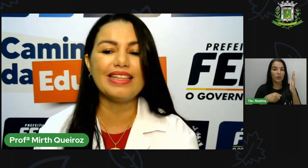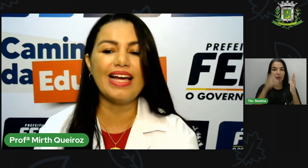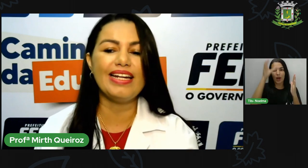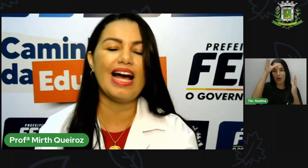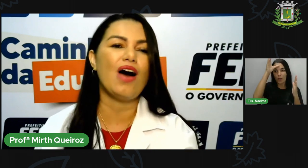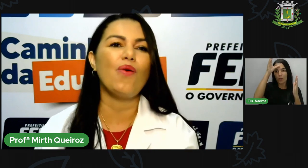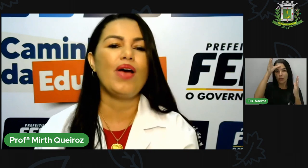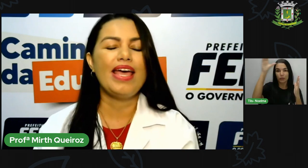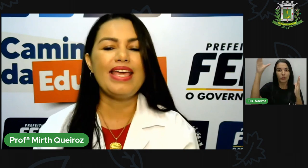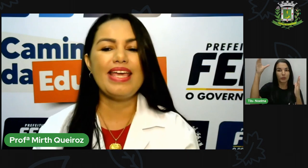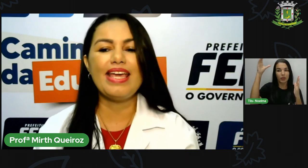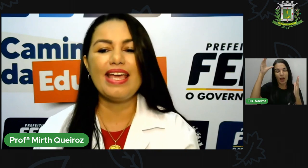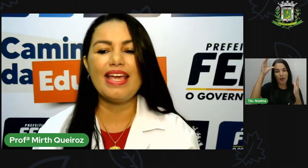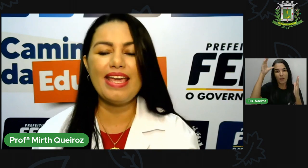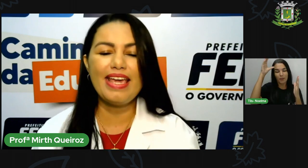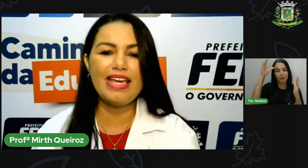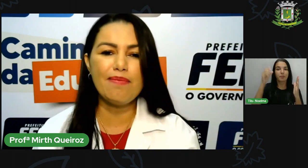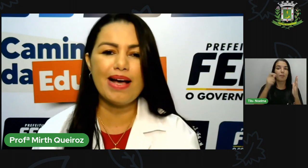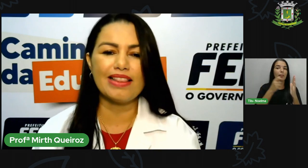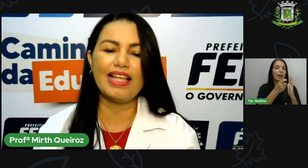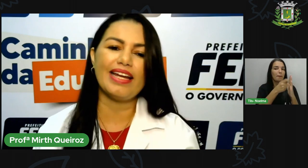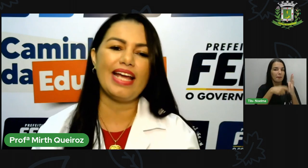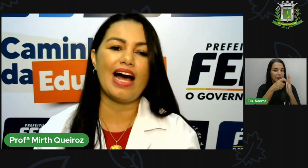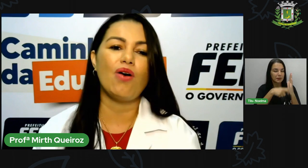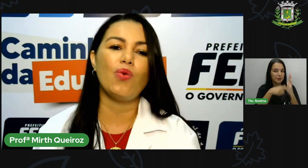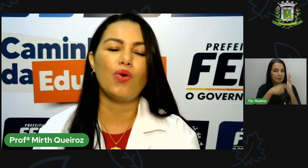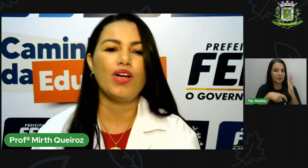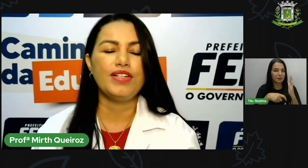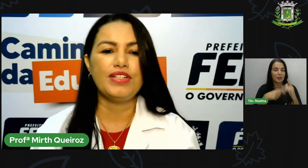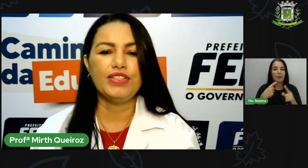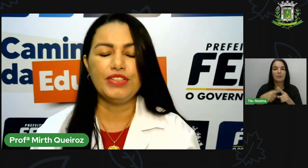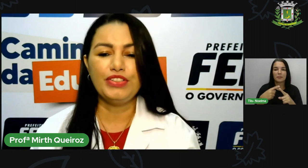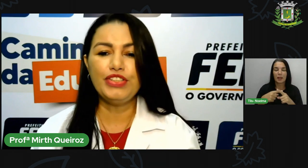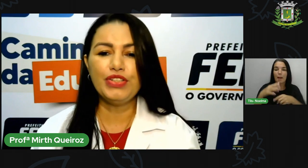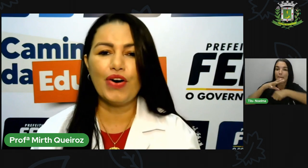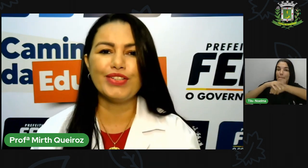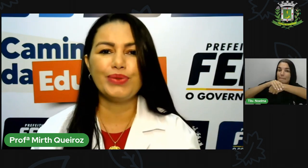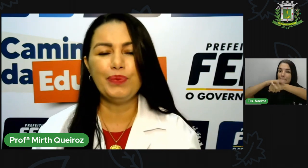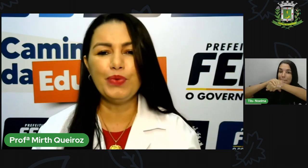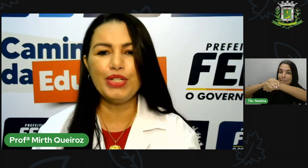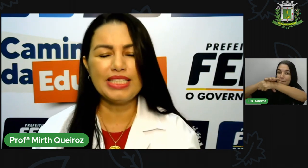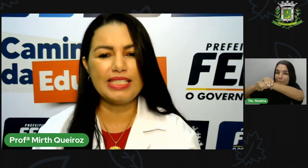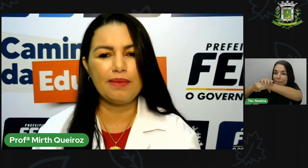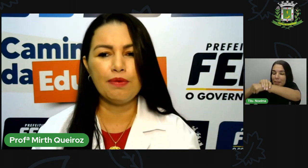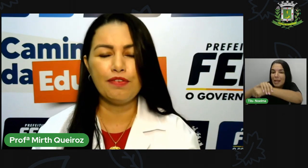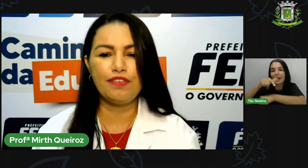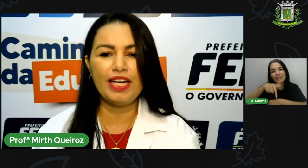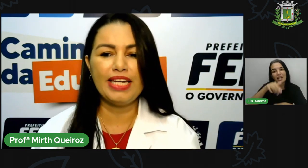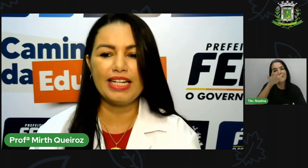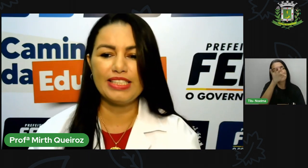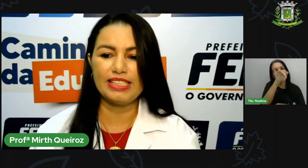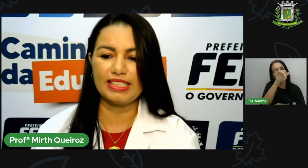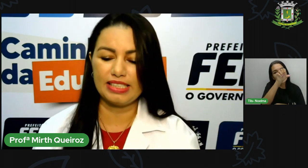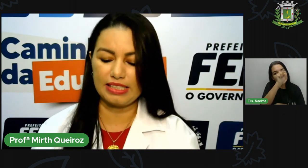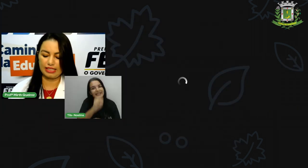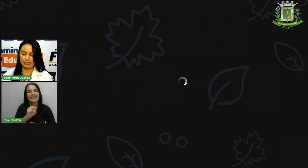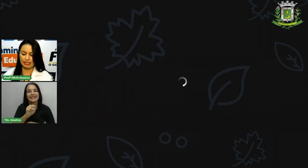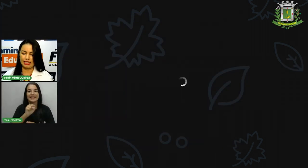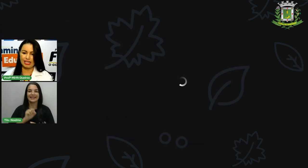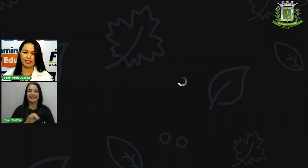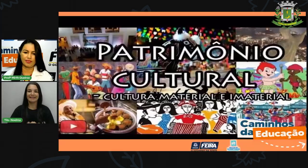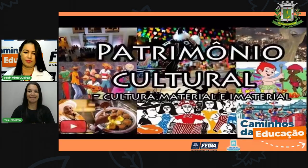material e imaterial de nosso município feira de